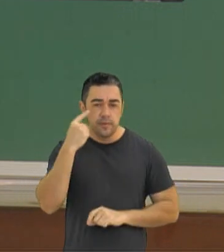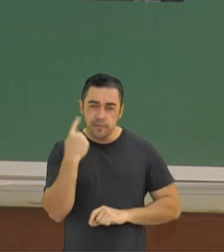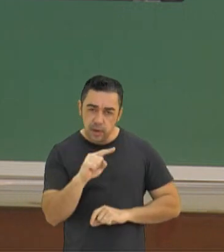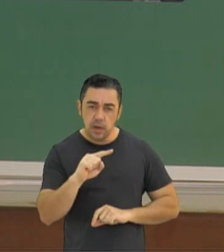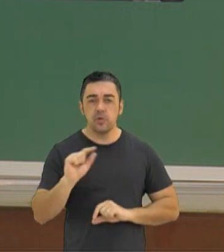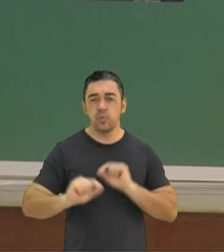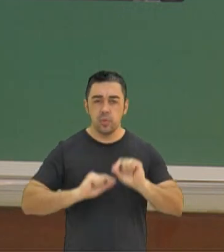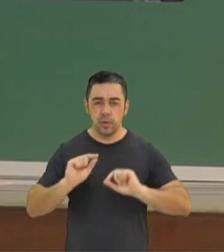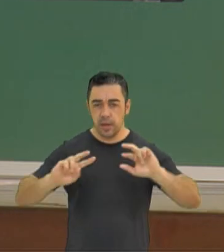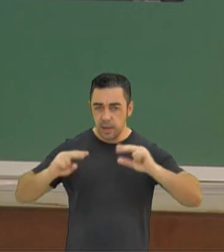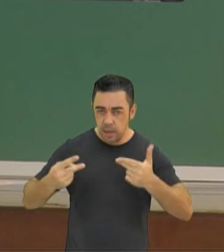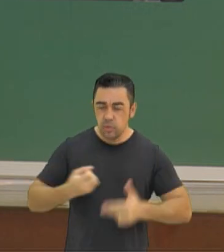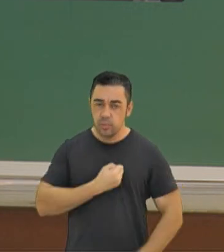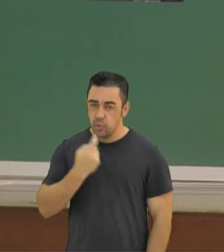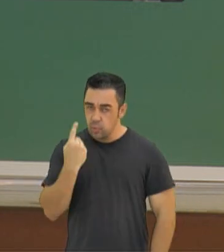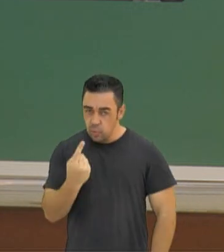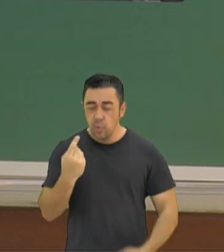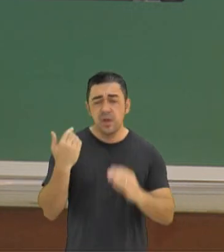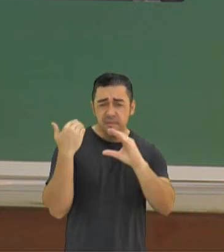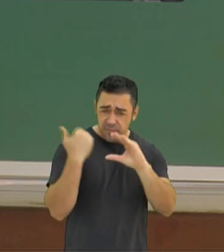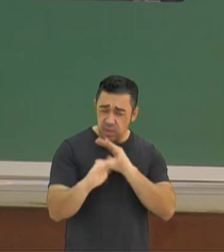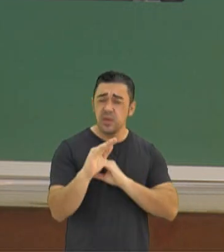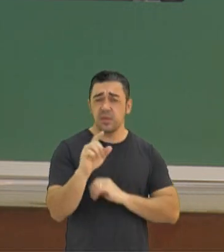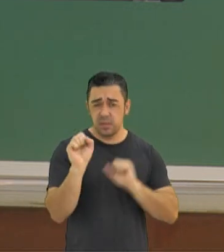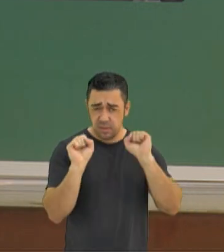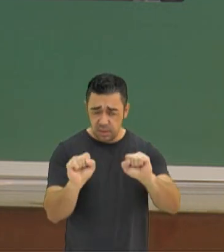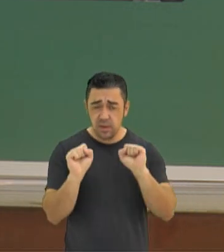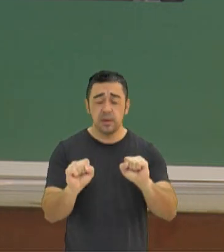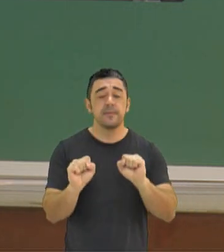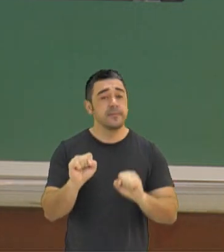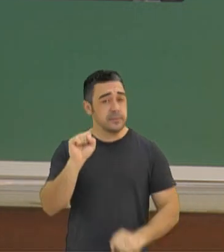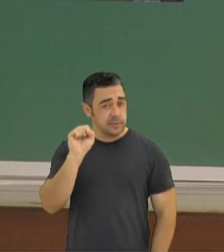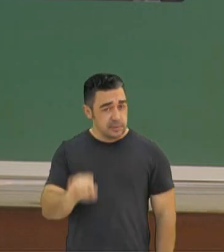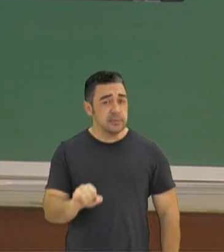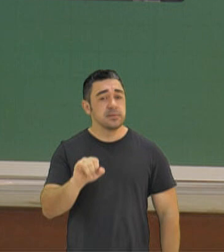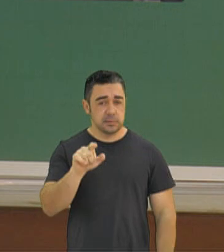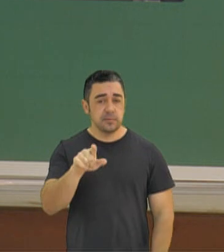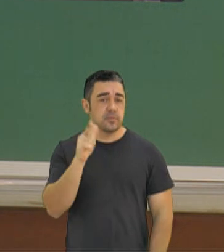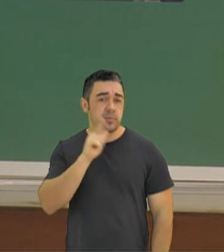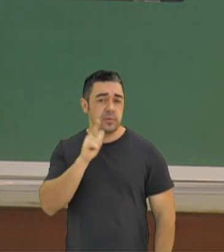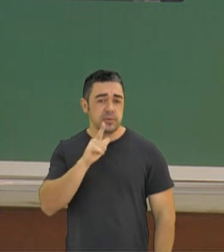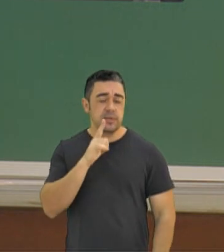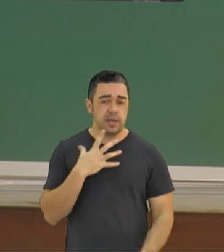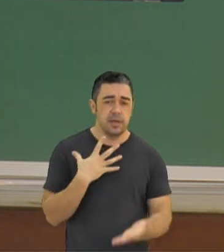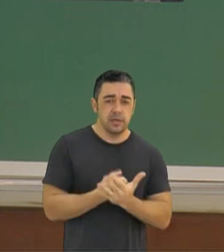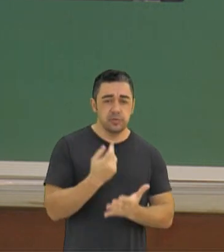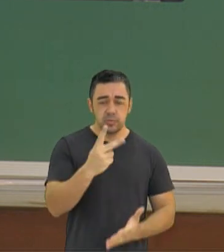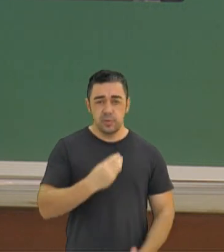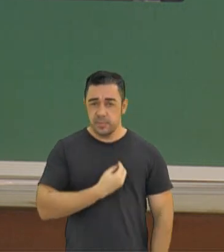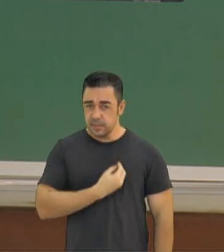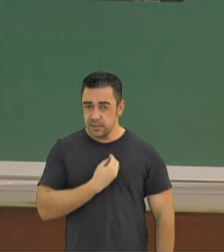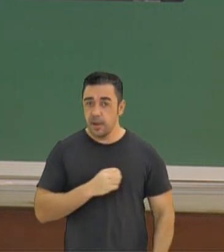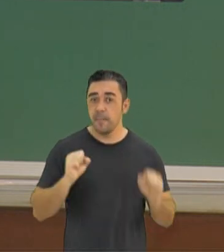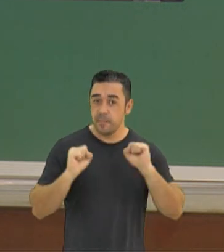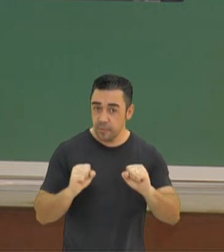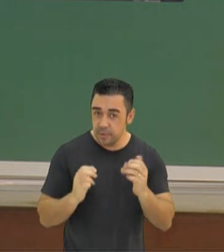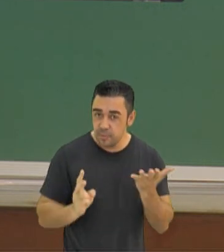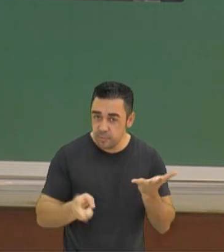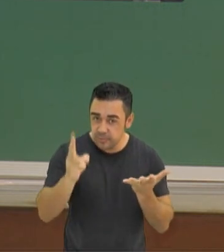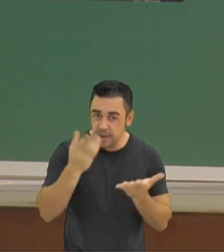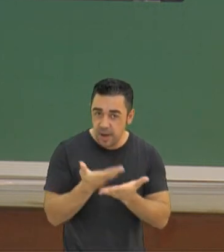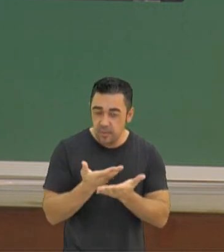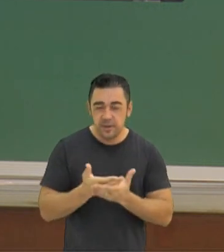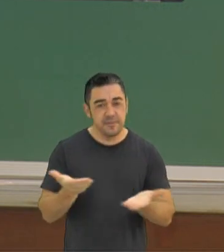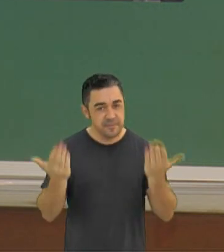a sua atividade e envie a sua atividade. E aí sim sua presença foi garantida. E aí podemos continuar a nossa